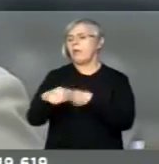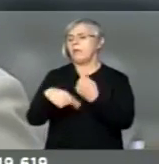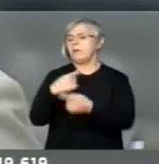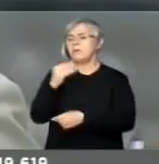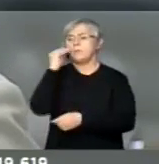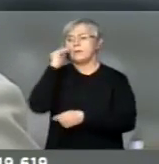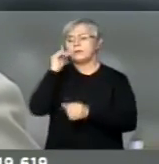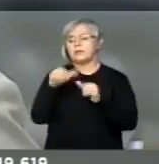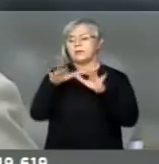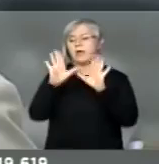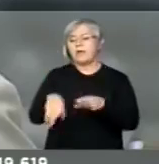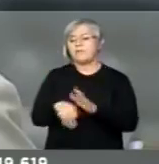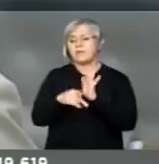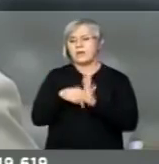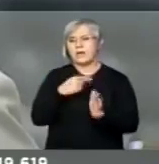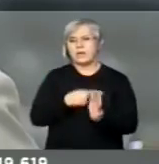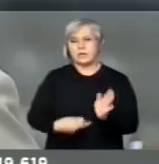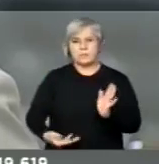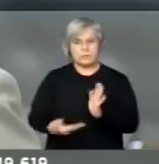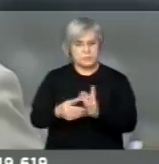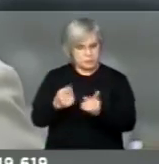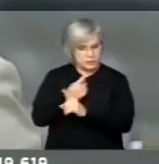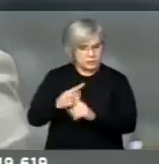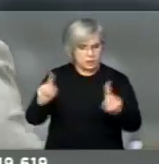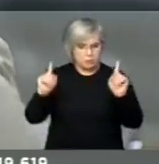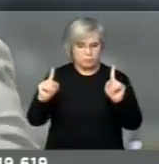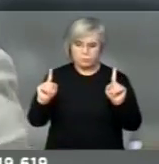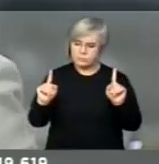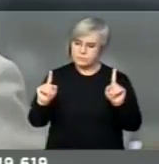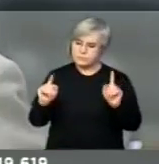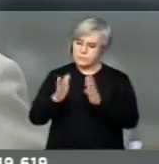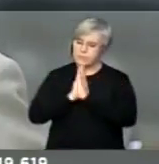na cadeira. Isso é um absurdo. E que o